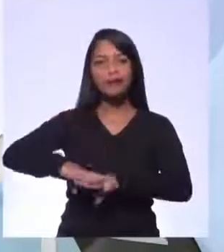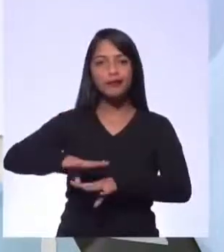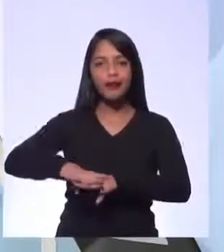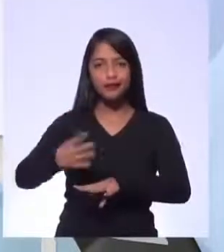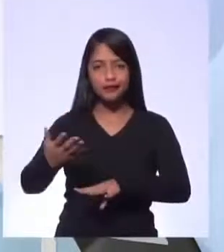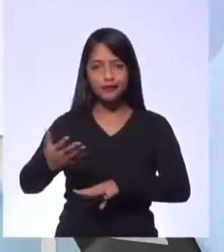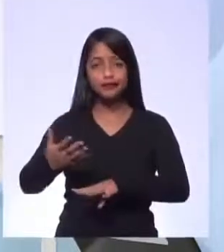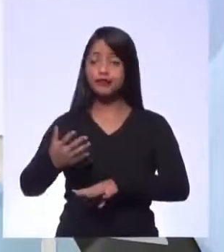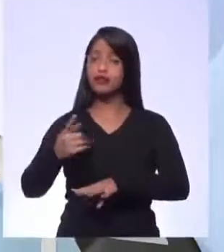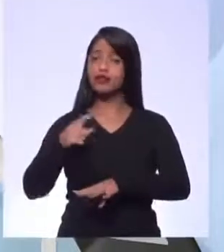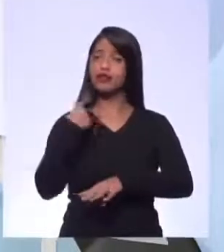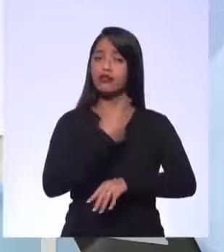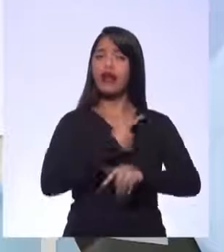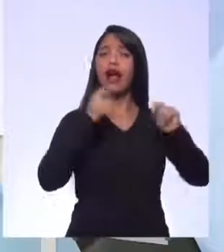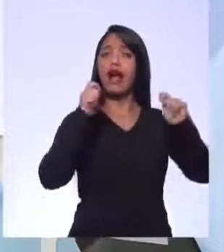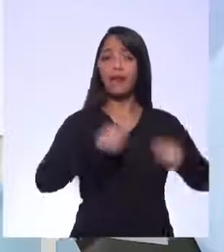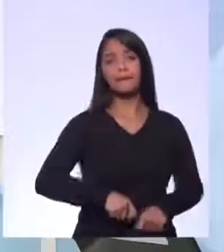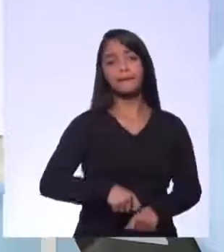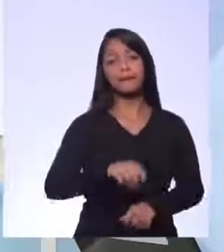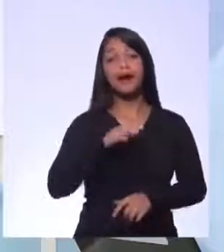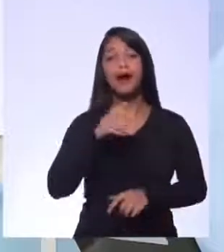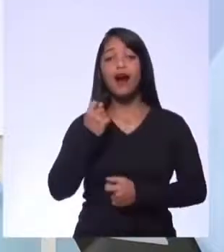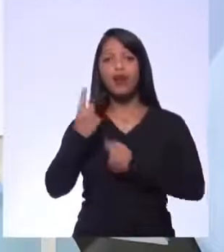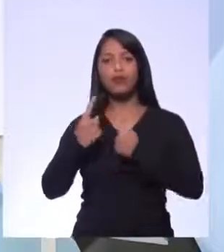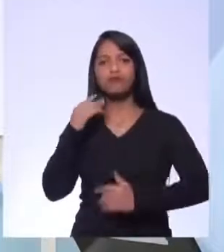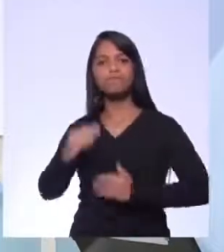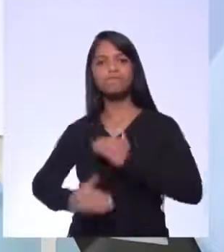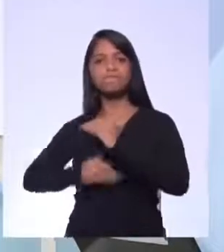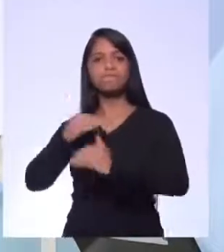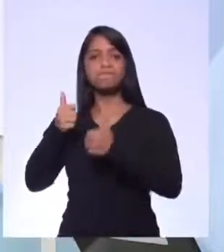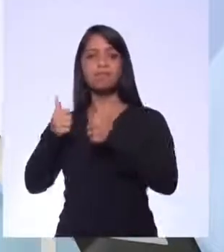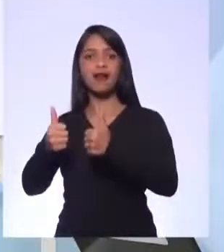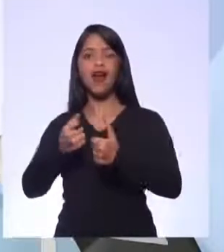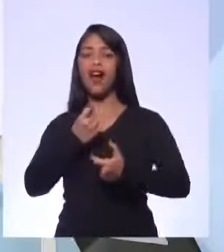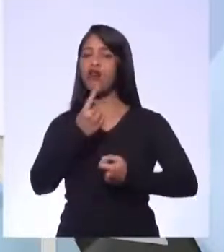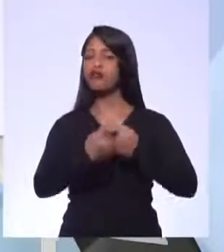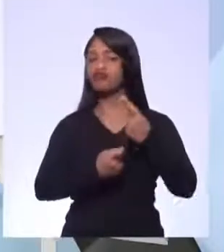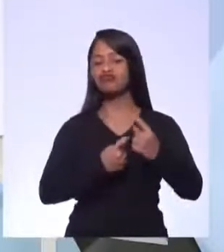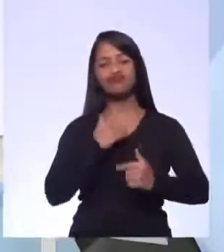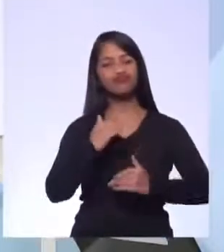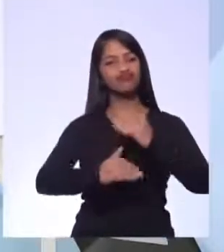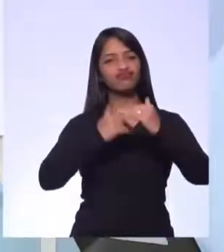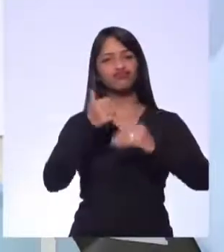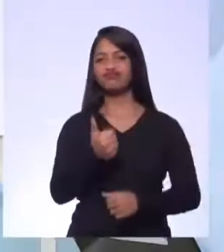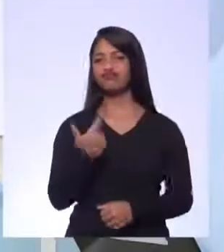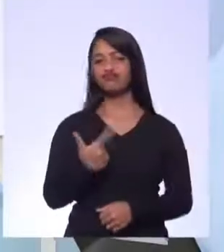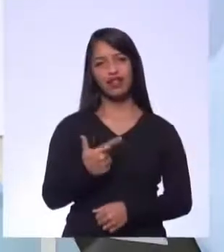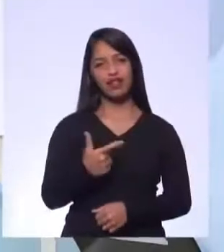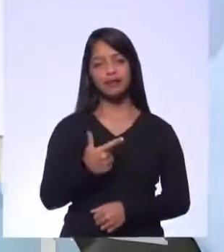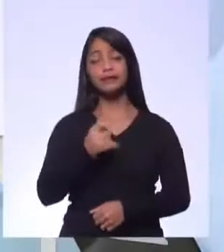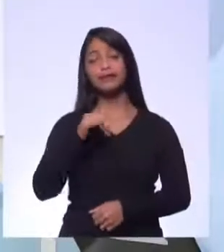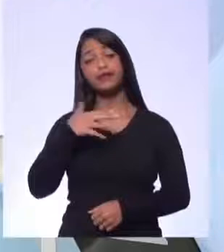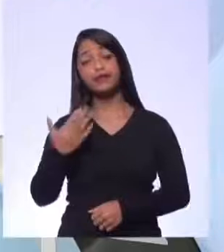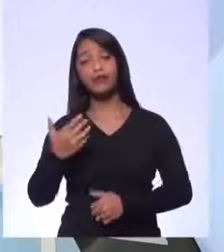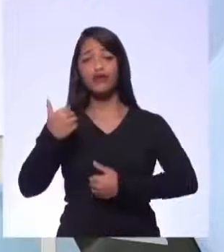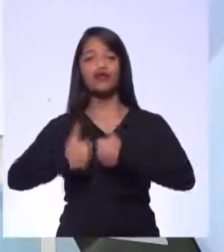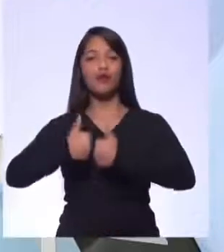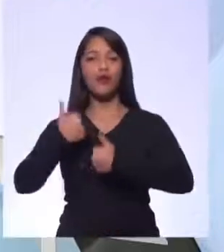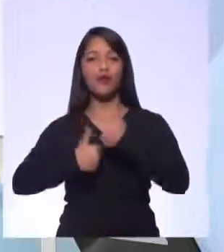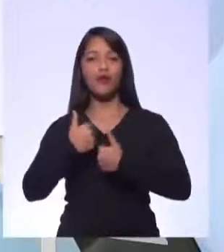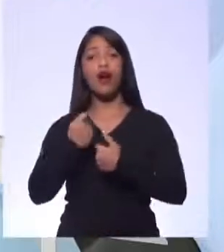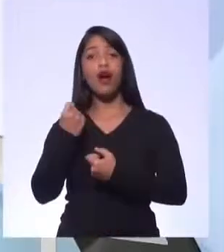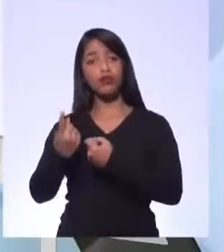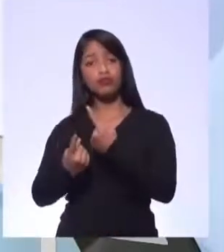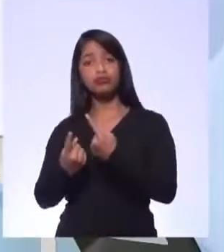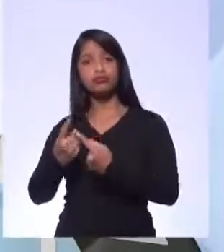nós somos capazes. Alguns desenvolvem e outros não. Tá certo? Futebol. Todo mundo pode jogar futebol. Por que será que uns jogam melhor que